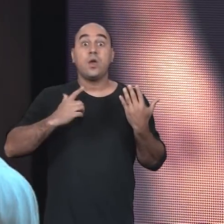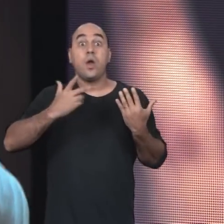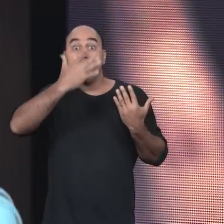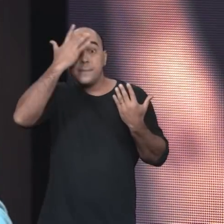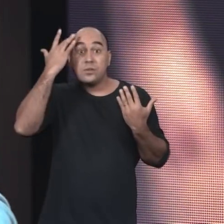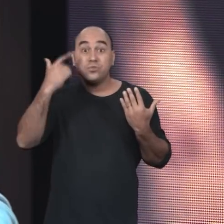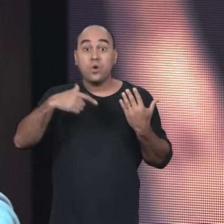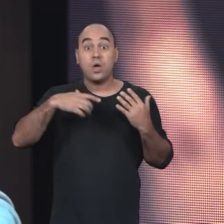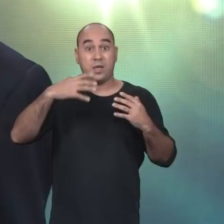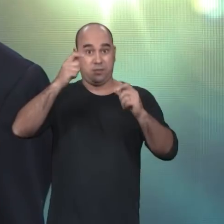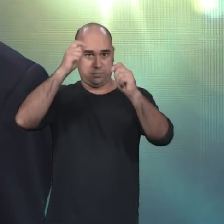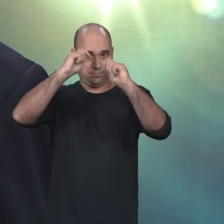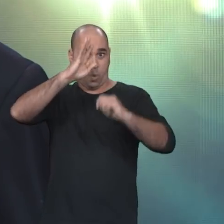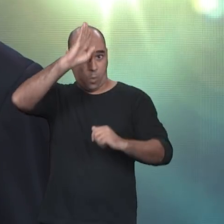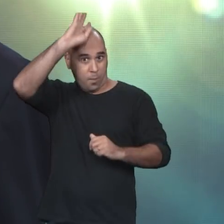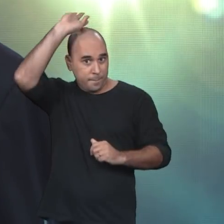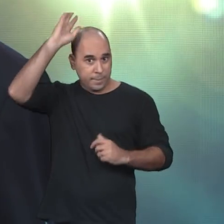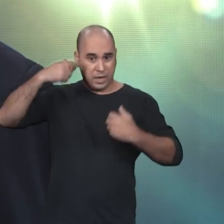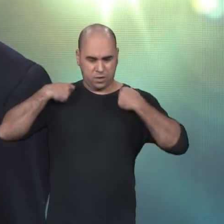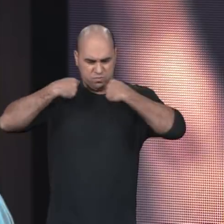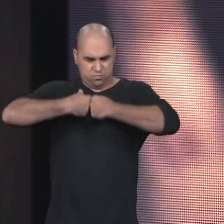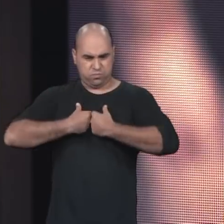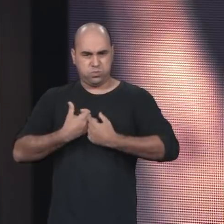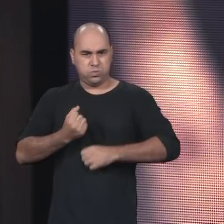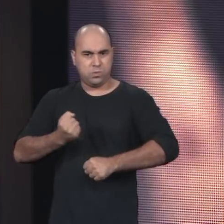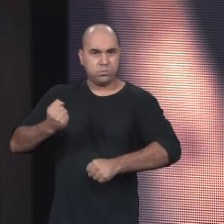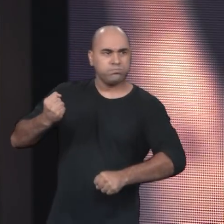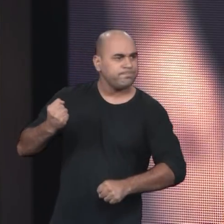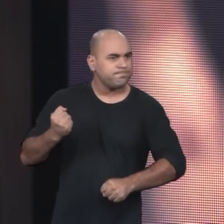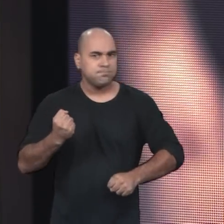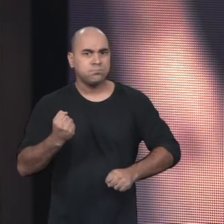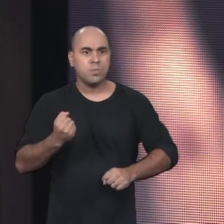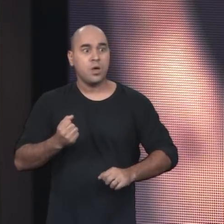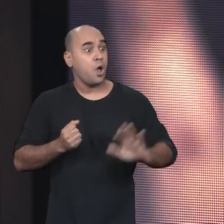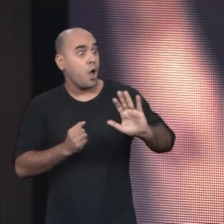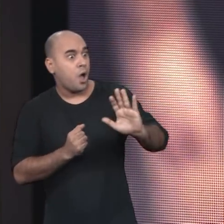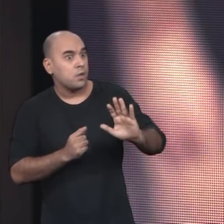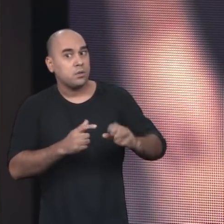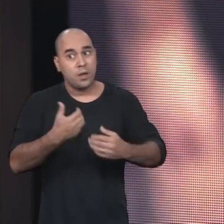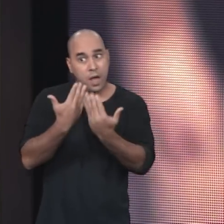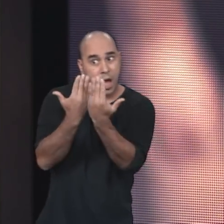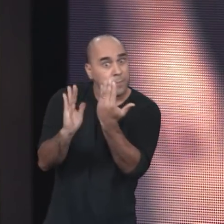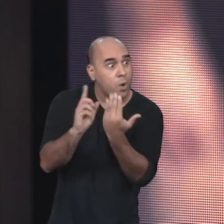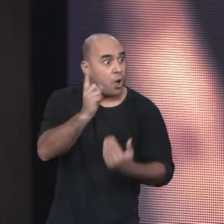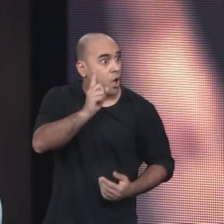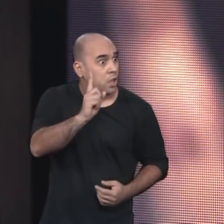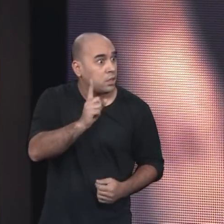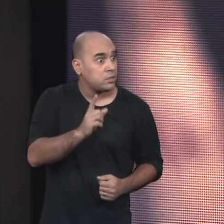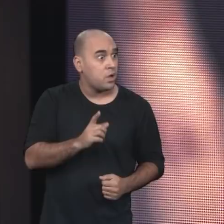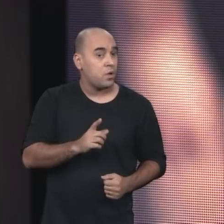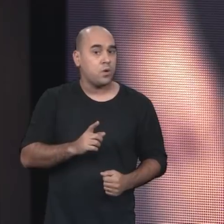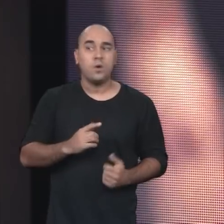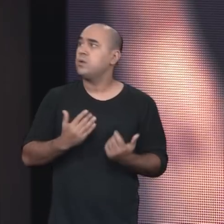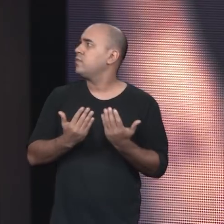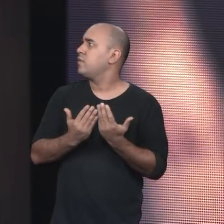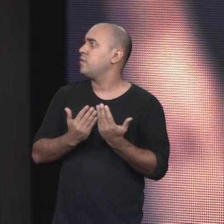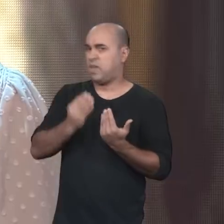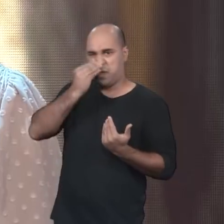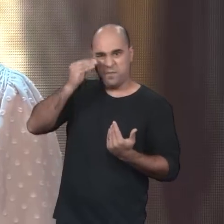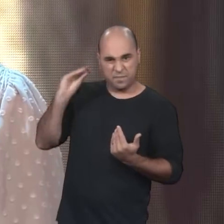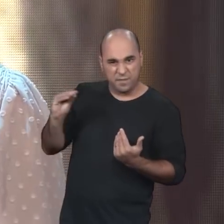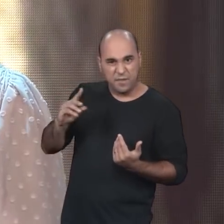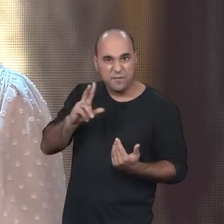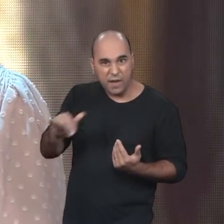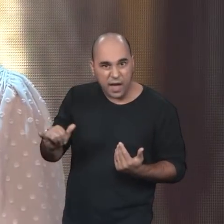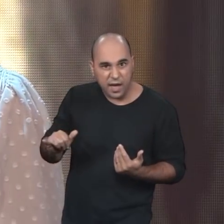do Corpo de Bombeiros. Ele está com a machadinha, ele fala, não abra essa porta. Se você for inteligente, o que você faz? Eu não vou